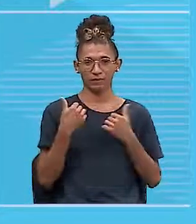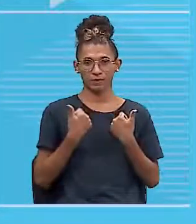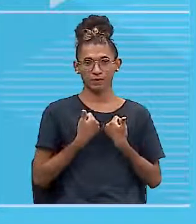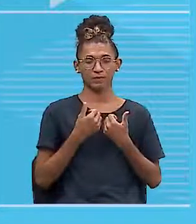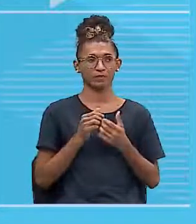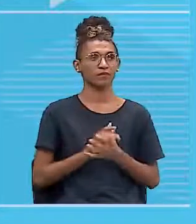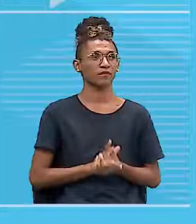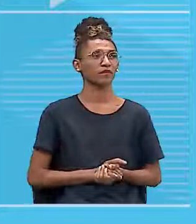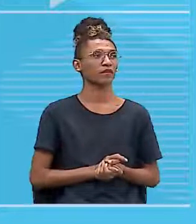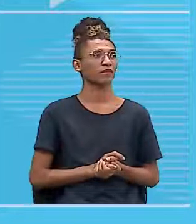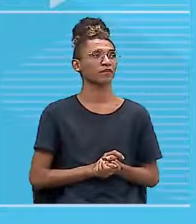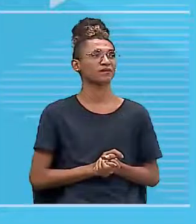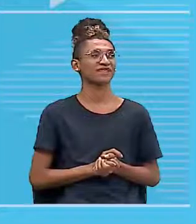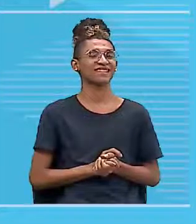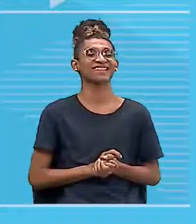bora